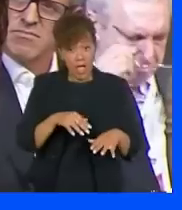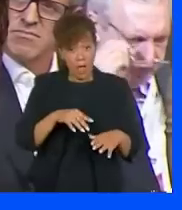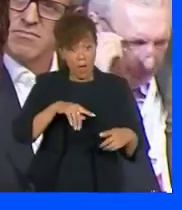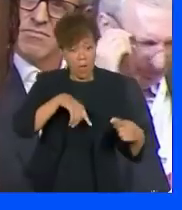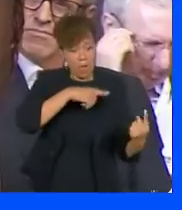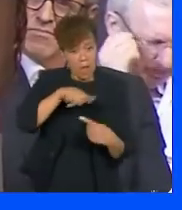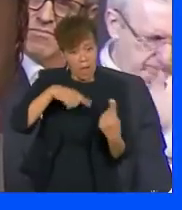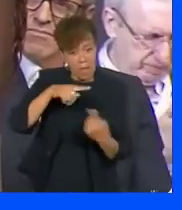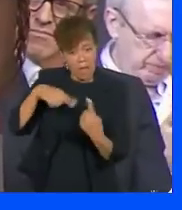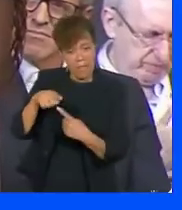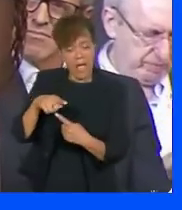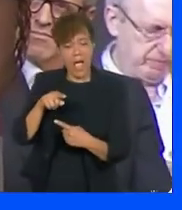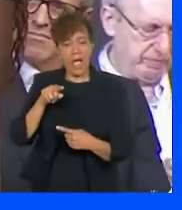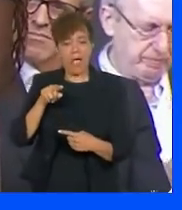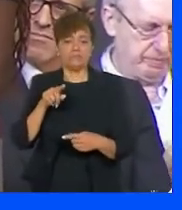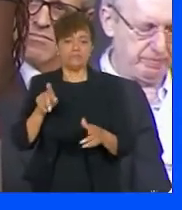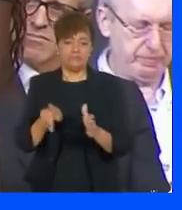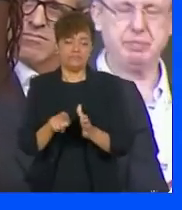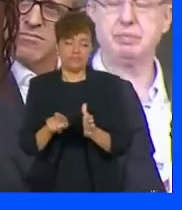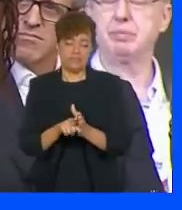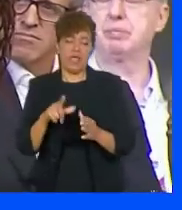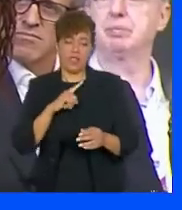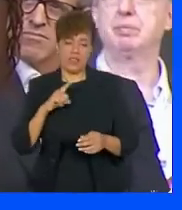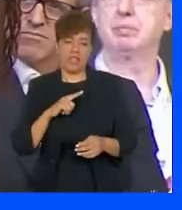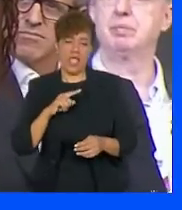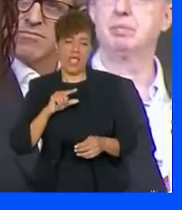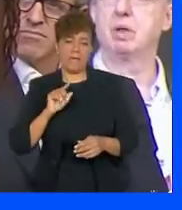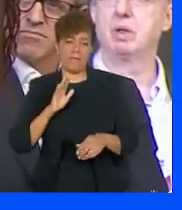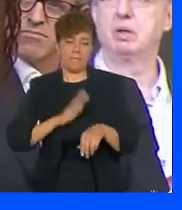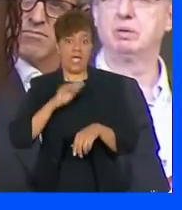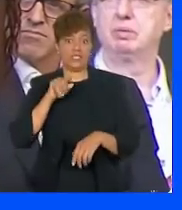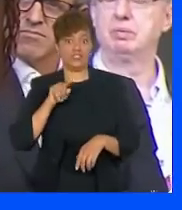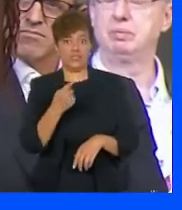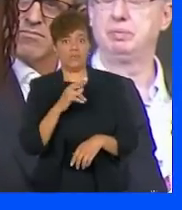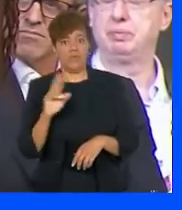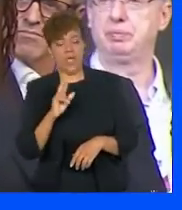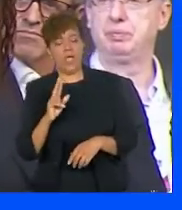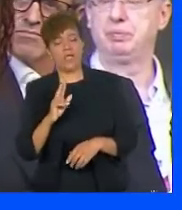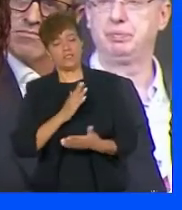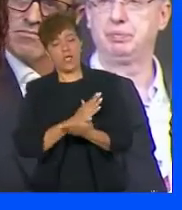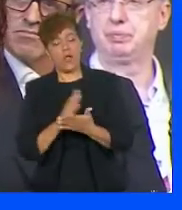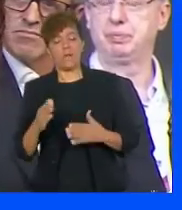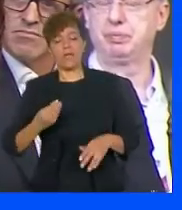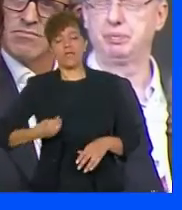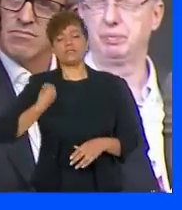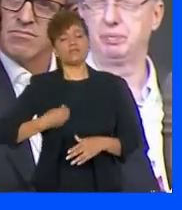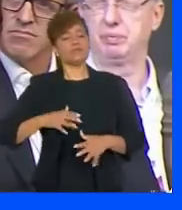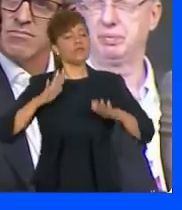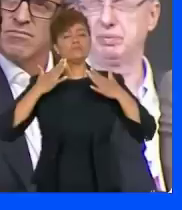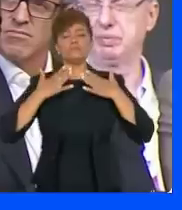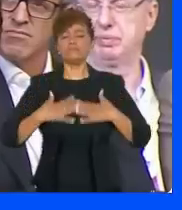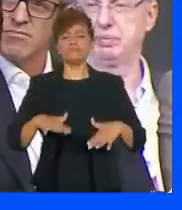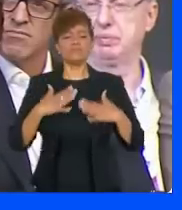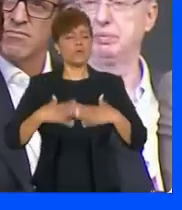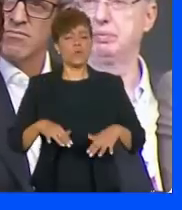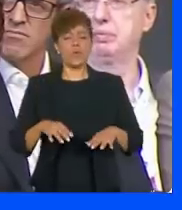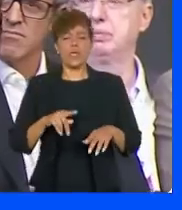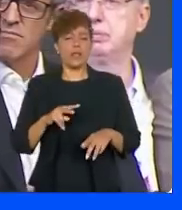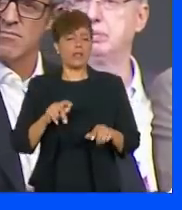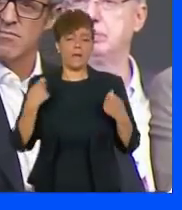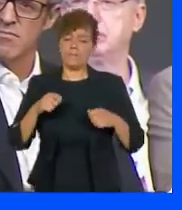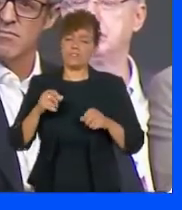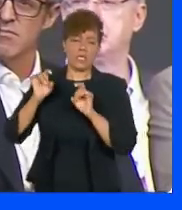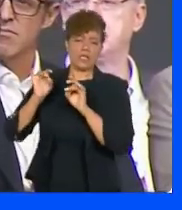tem R$9.000 se ele guardou o dinheiro. E ele pode começar a vida dele com muita tranquilidade, sem desistir da